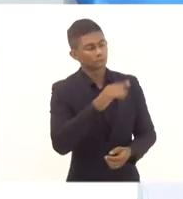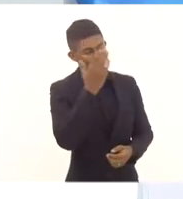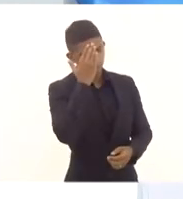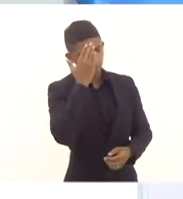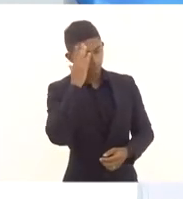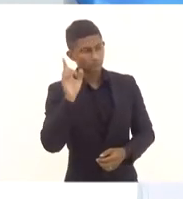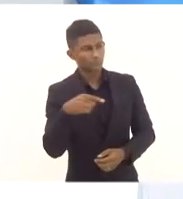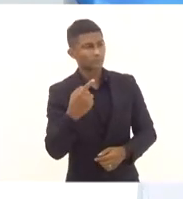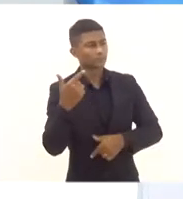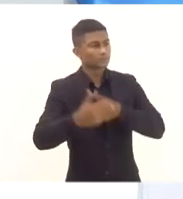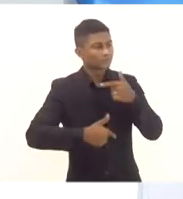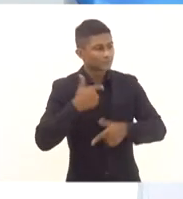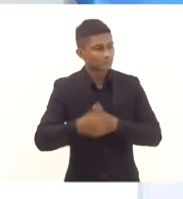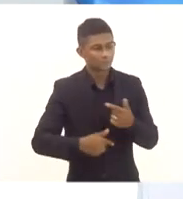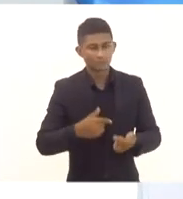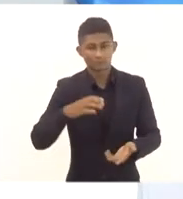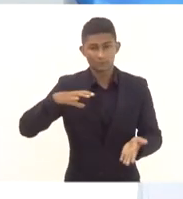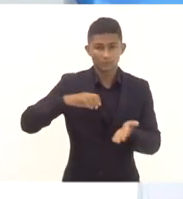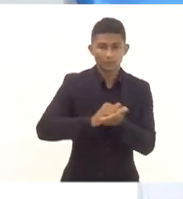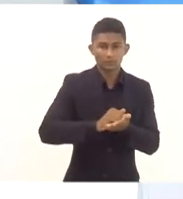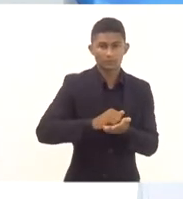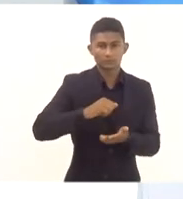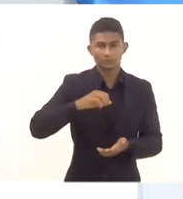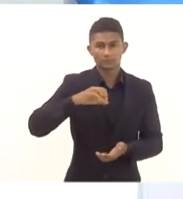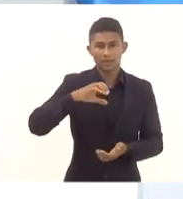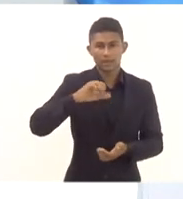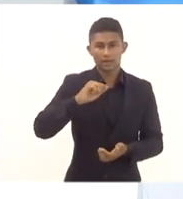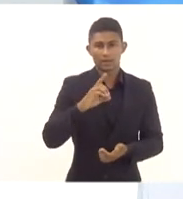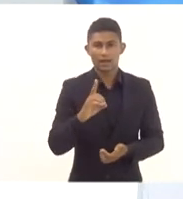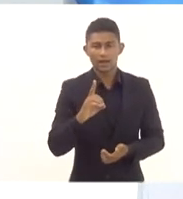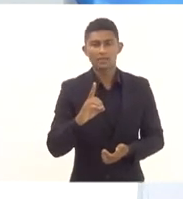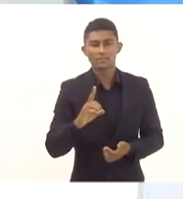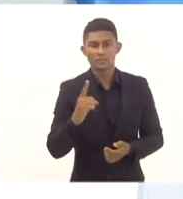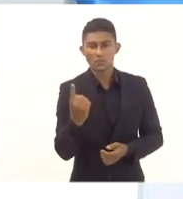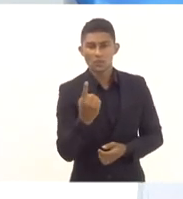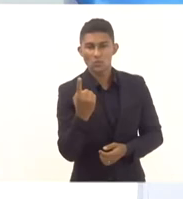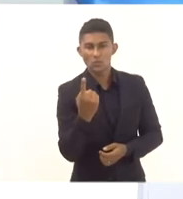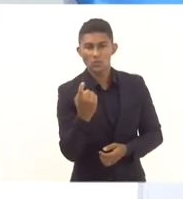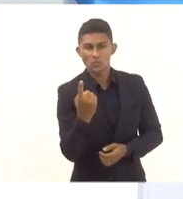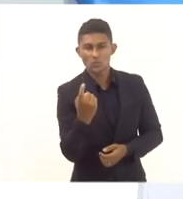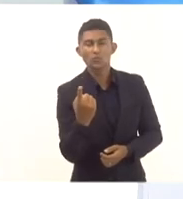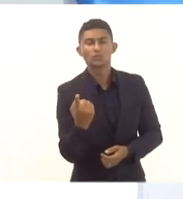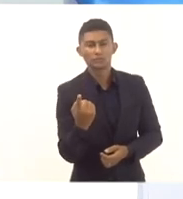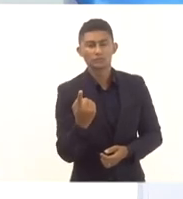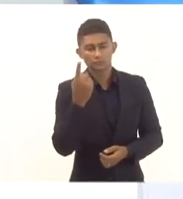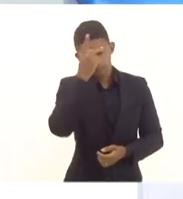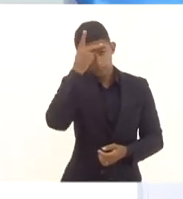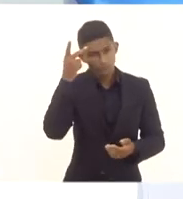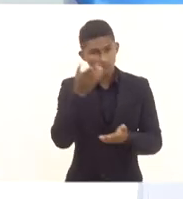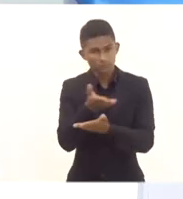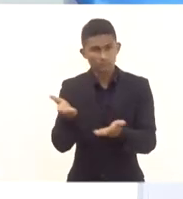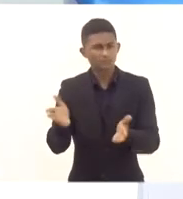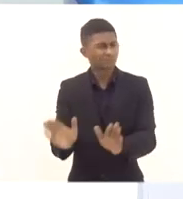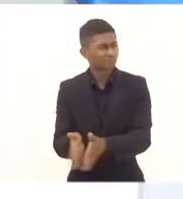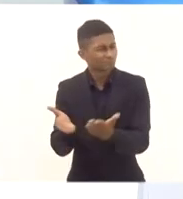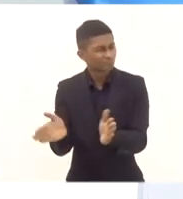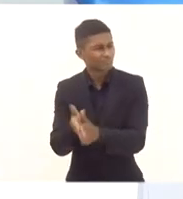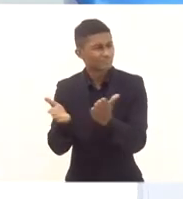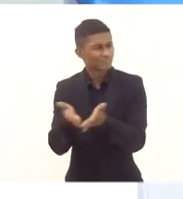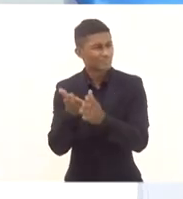é dentro da estrutura do CAD único com pessoas que estão na linha da pobreza e abaixo da linha da pobreza